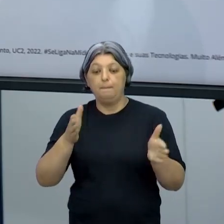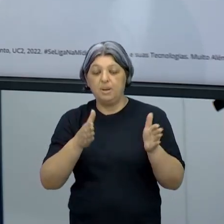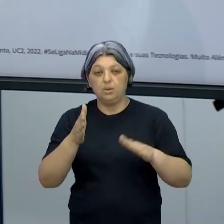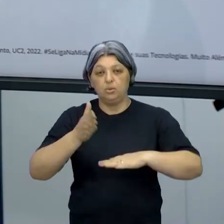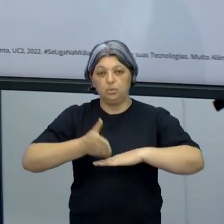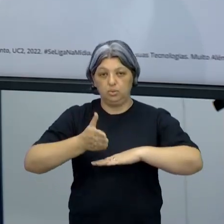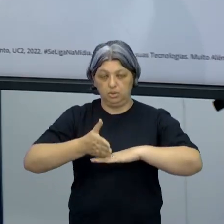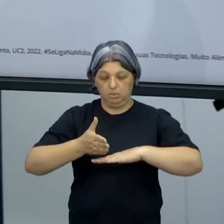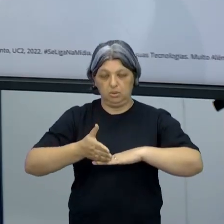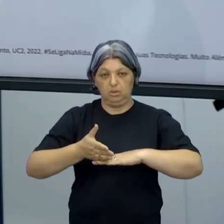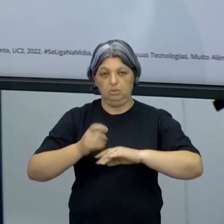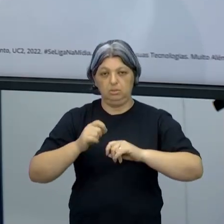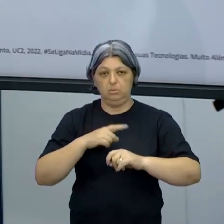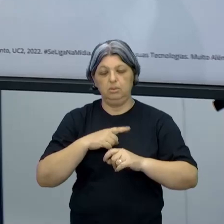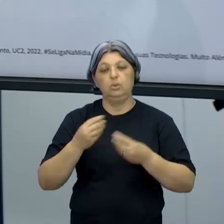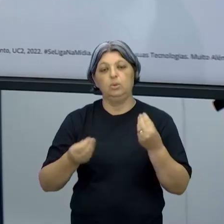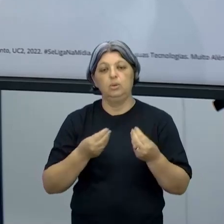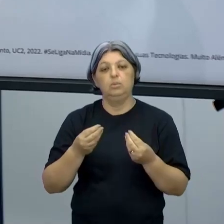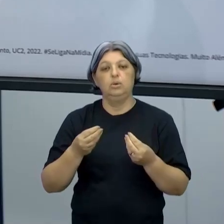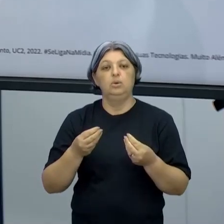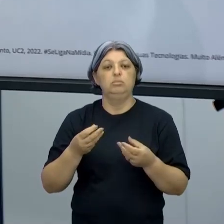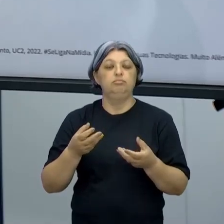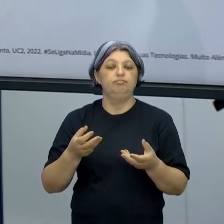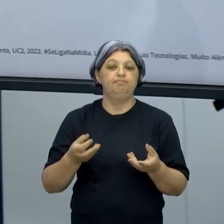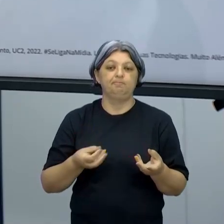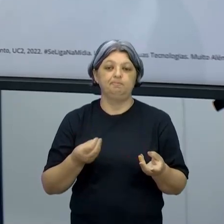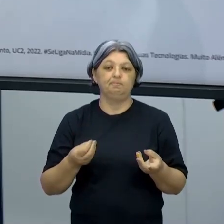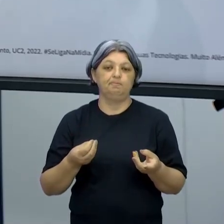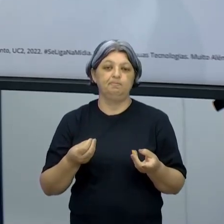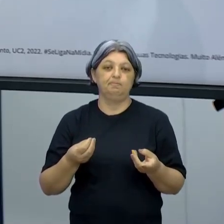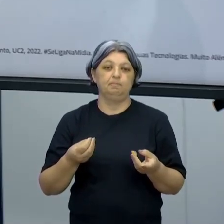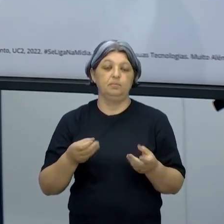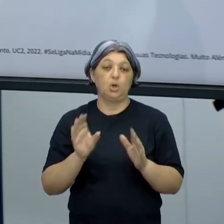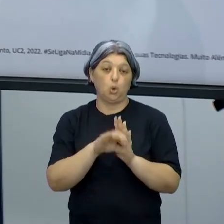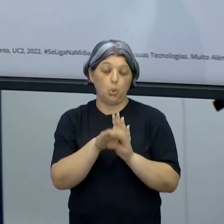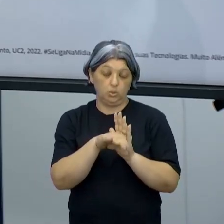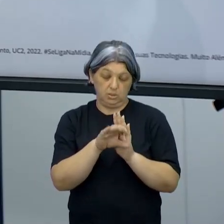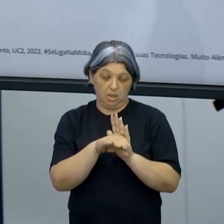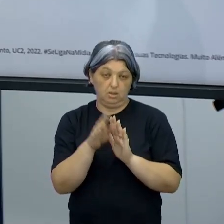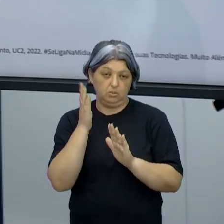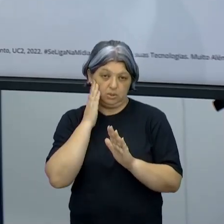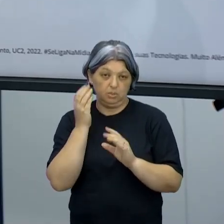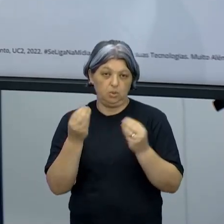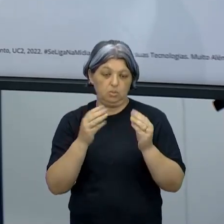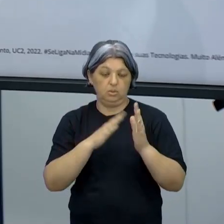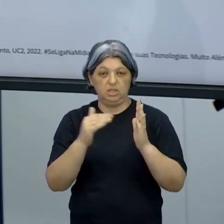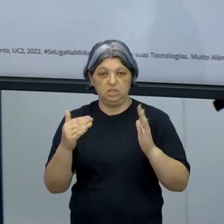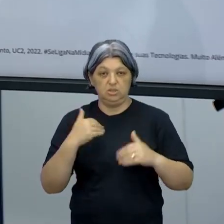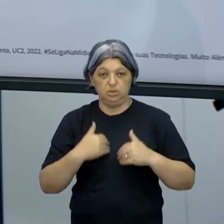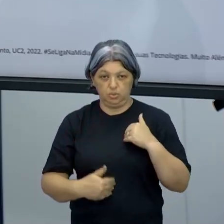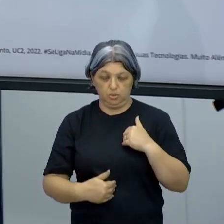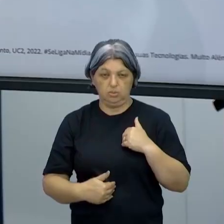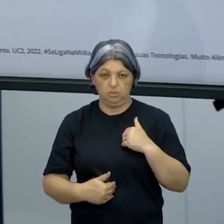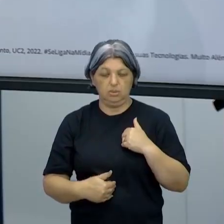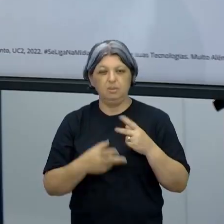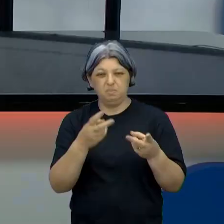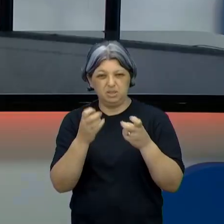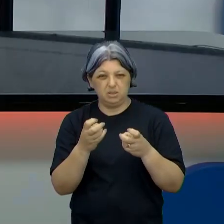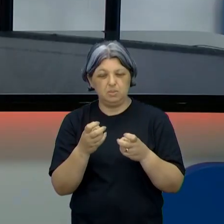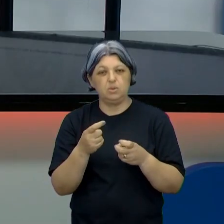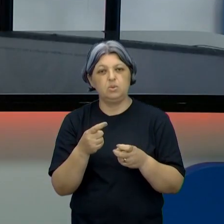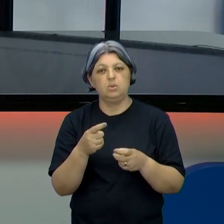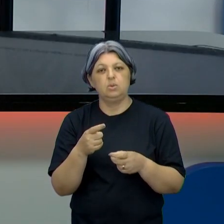gente corrobora com relação a alguns conceitos da estética do corpo. Então, a gente percebeu lá, Priomara,